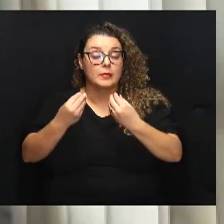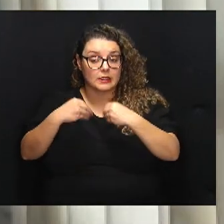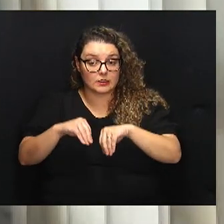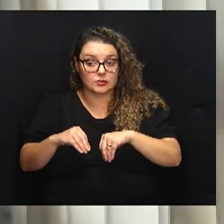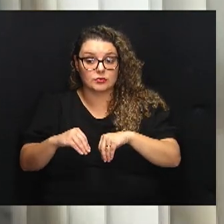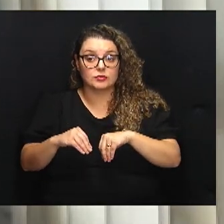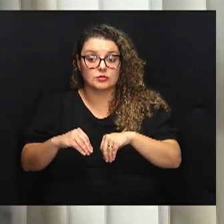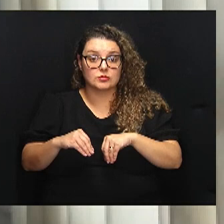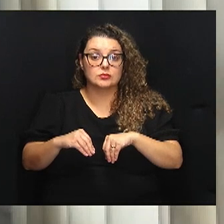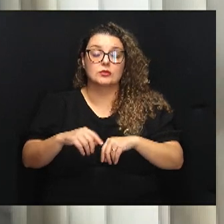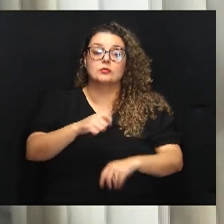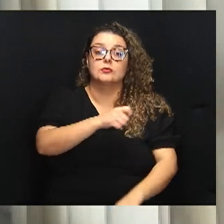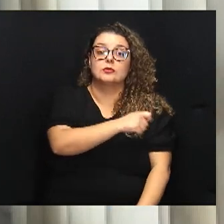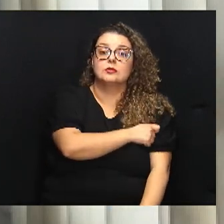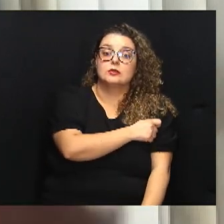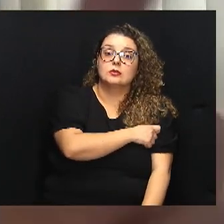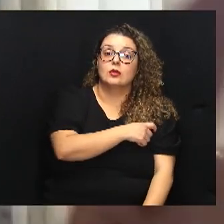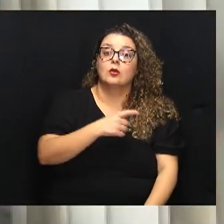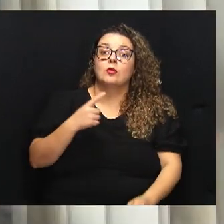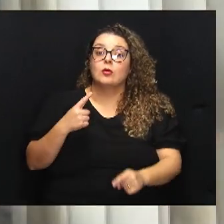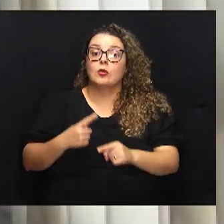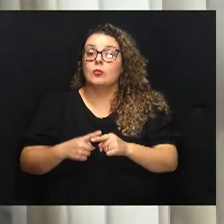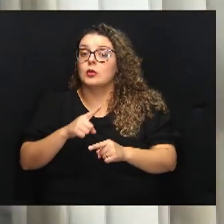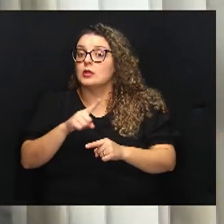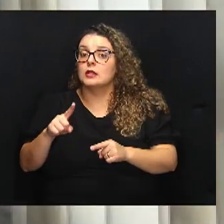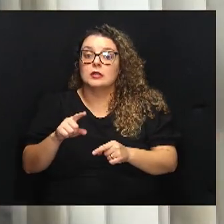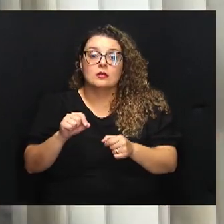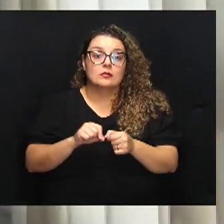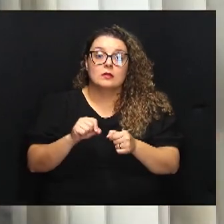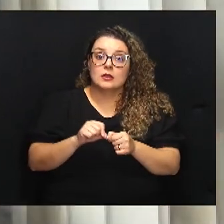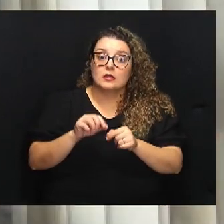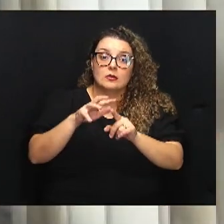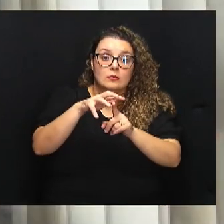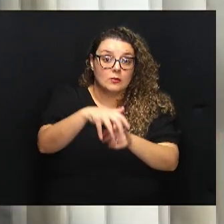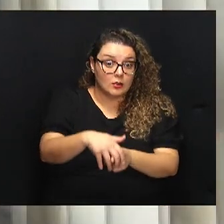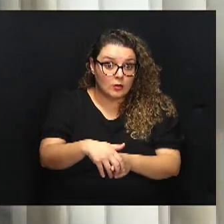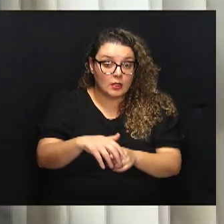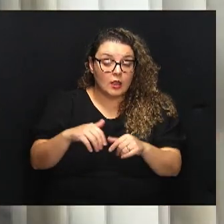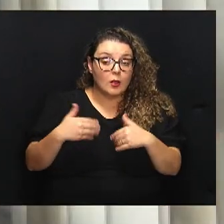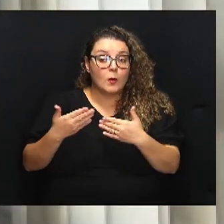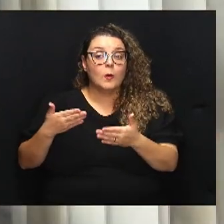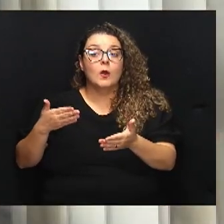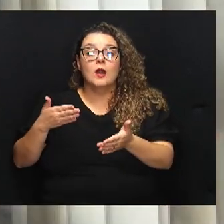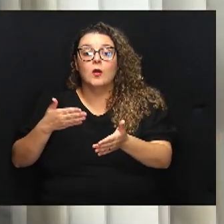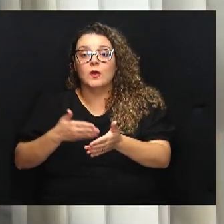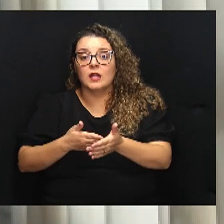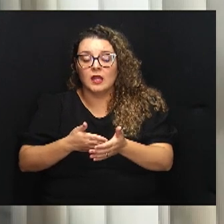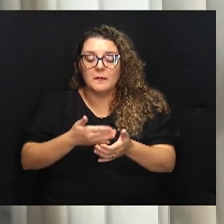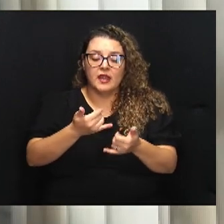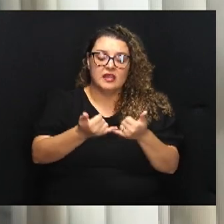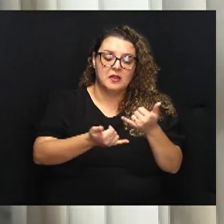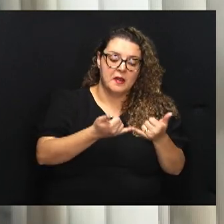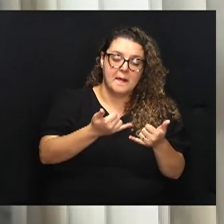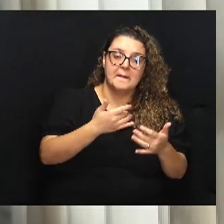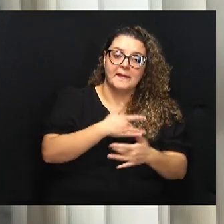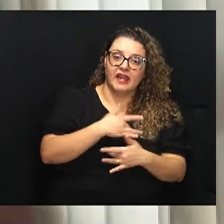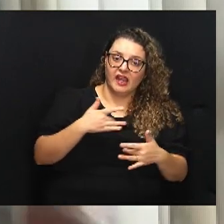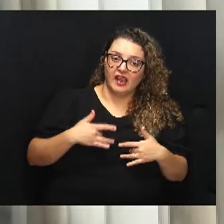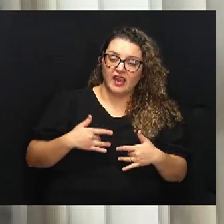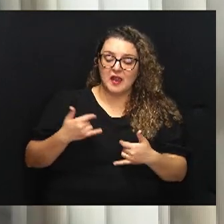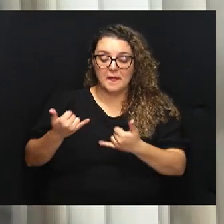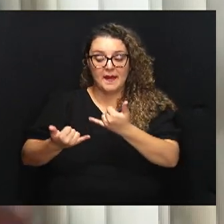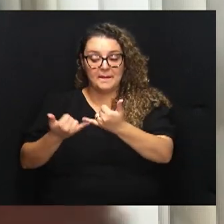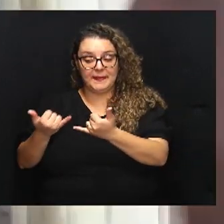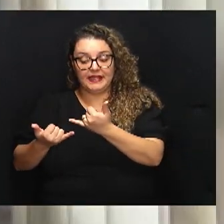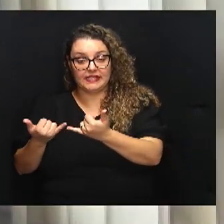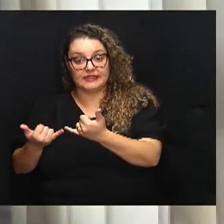prejuízos para os alunos? Por que não fazer o bullying? Qual que é o limite de uma brincadeira saudável e uma